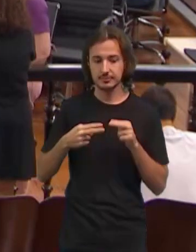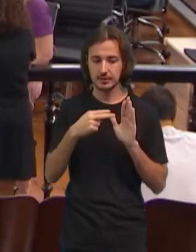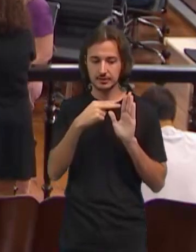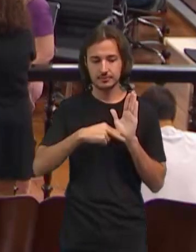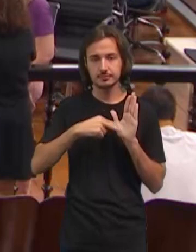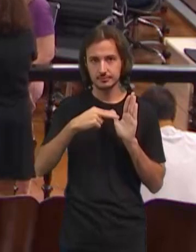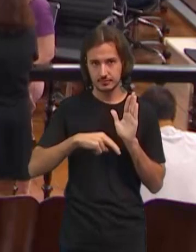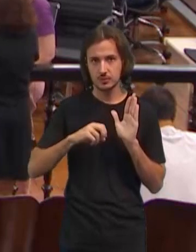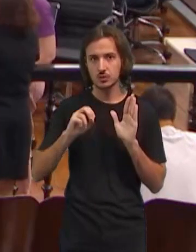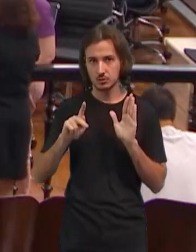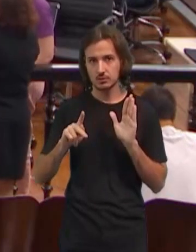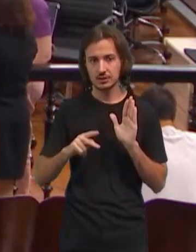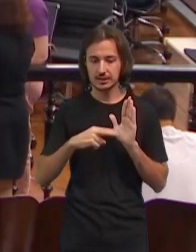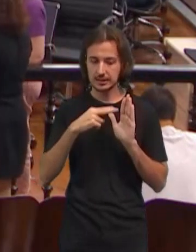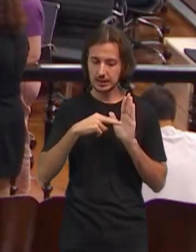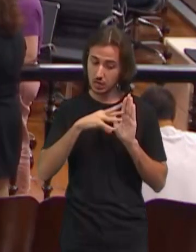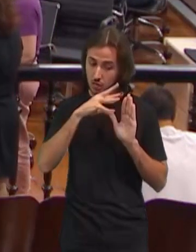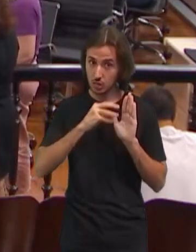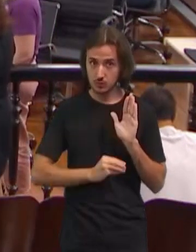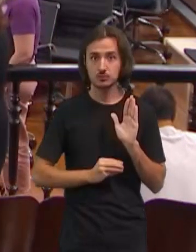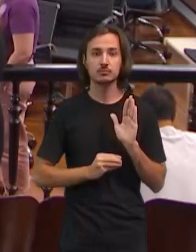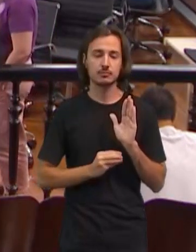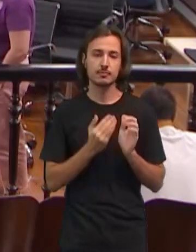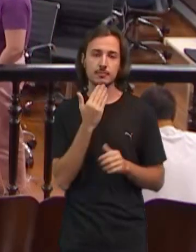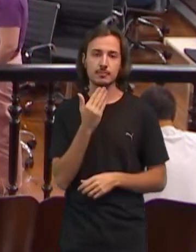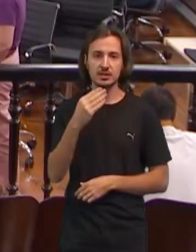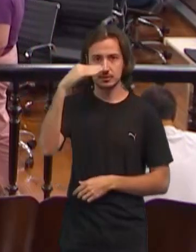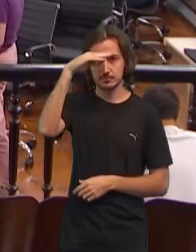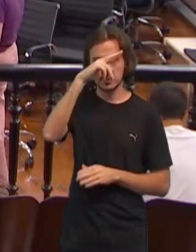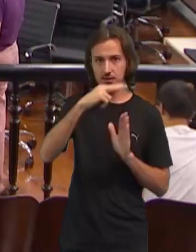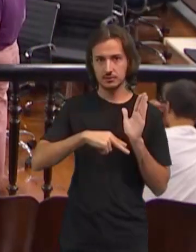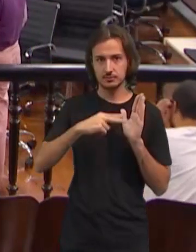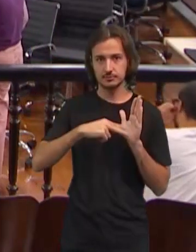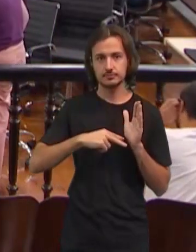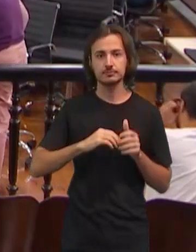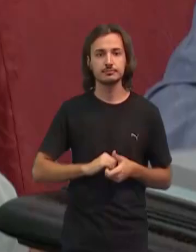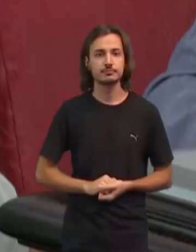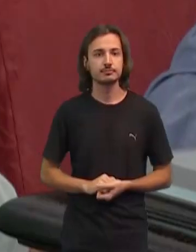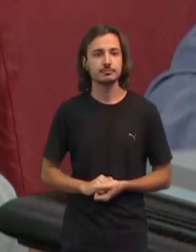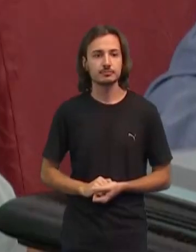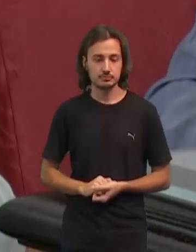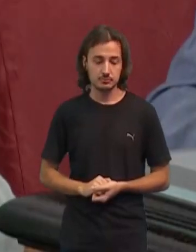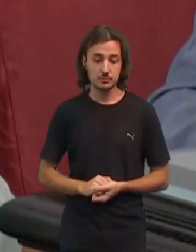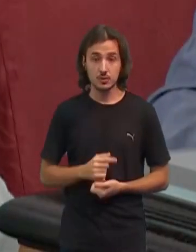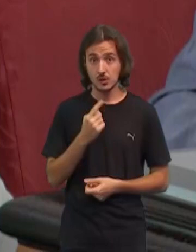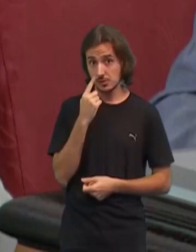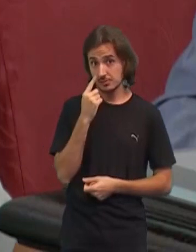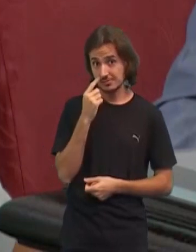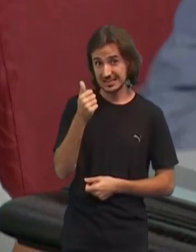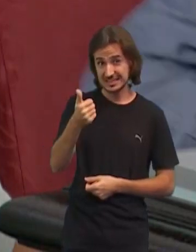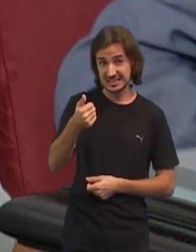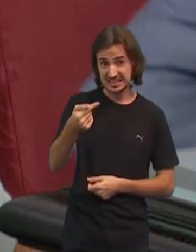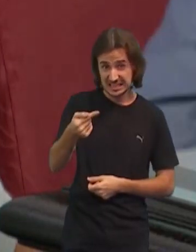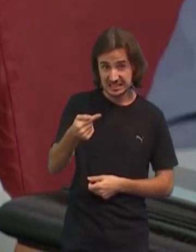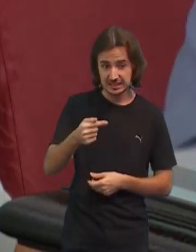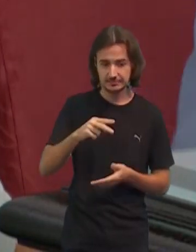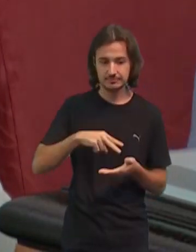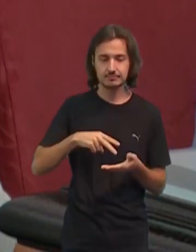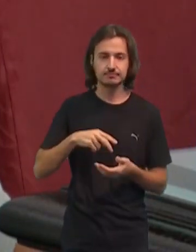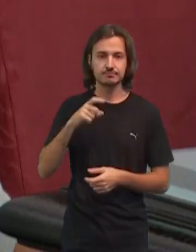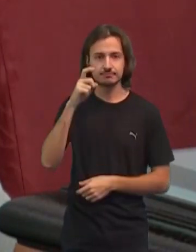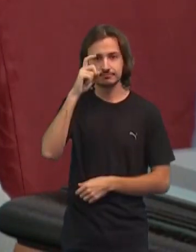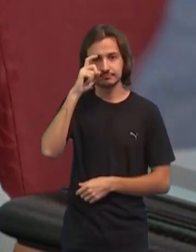gentileza. Peço ao vereador Marlon que faça a leitura dos mesmos. Senhor presidente, são 17 requerimentos. Vereador Juraci